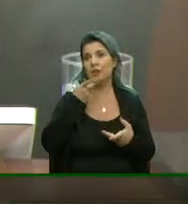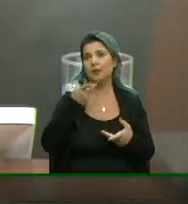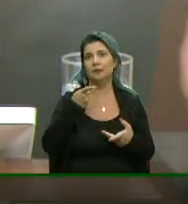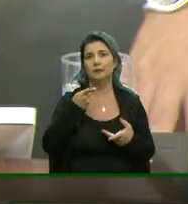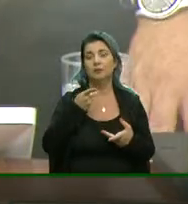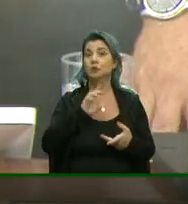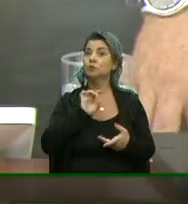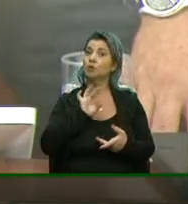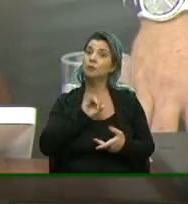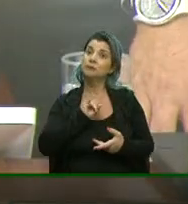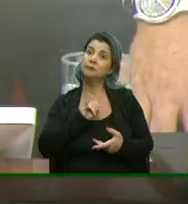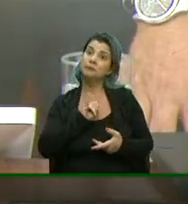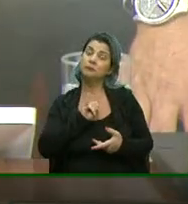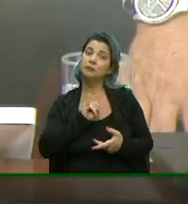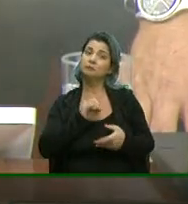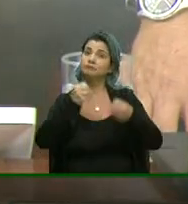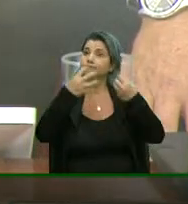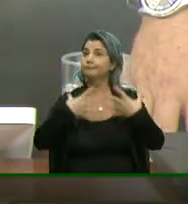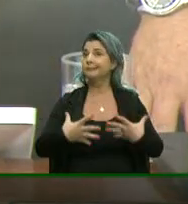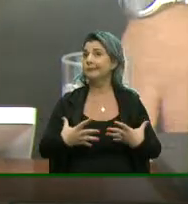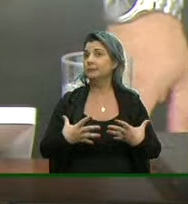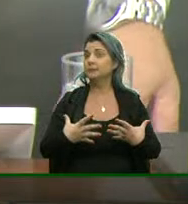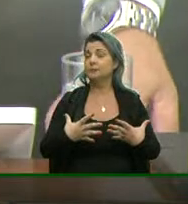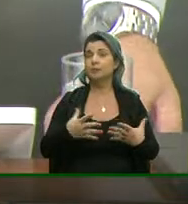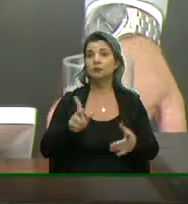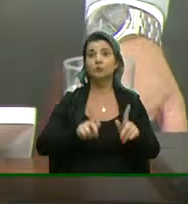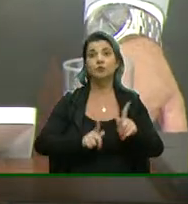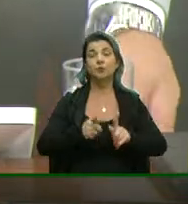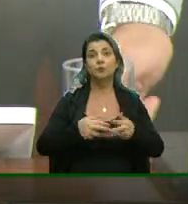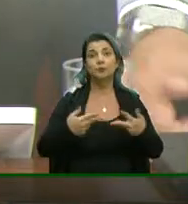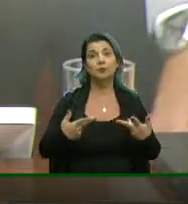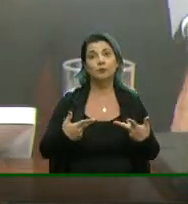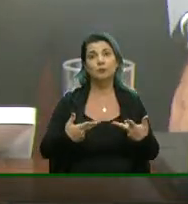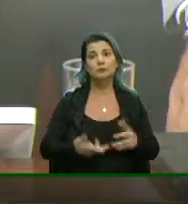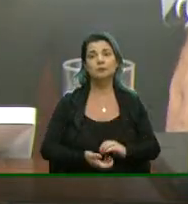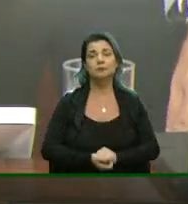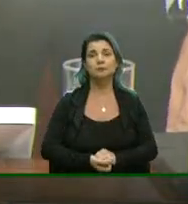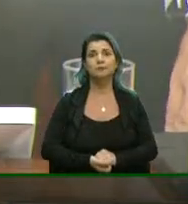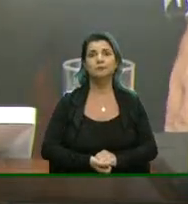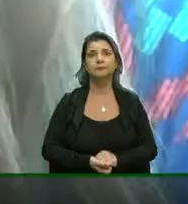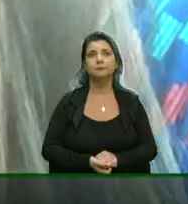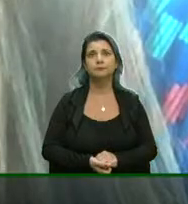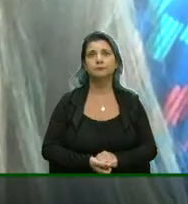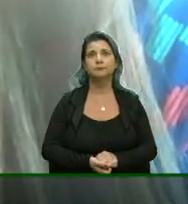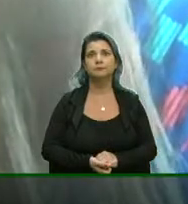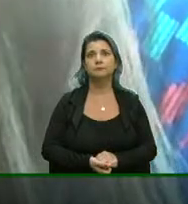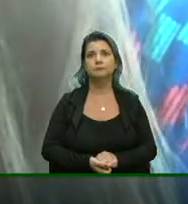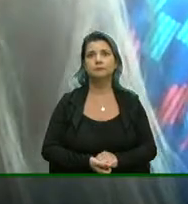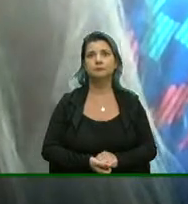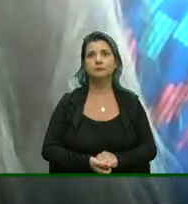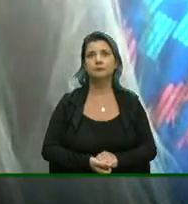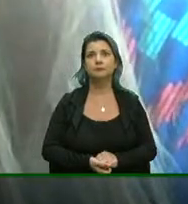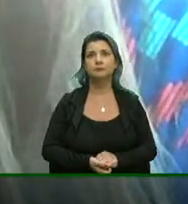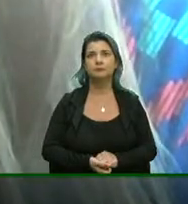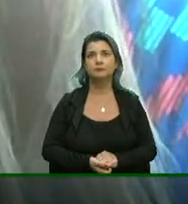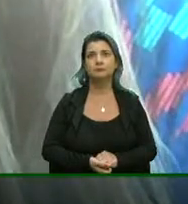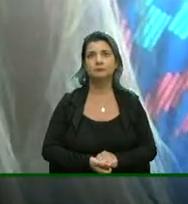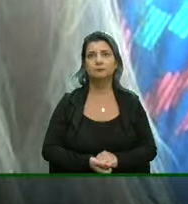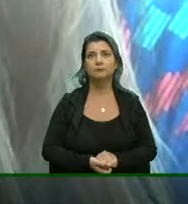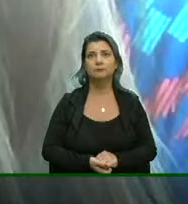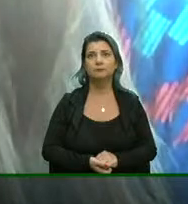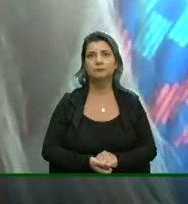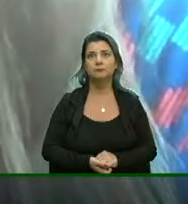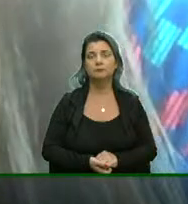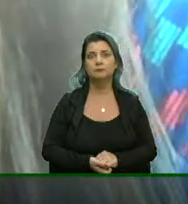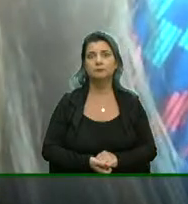seja uma questão de ordem para esclarecimento de algo que eu possa ajudá-la do ponto de vista regimental. Pode ser, deputado